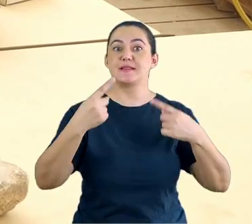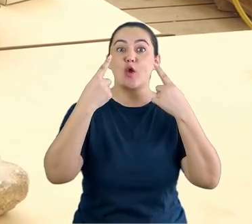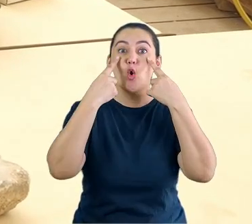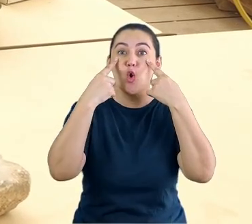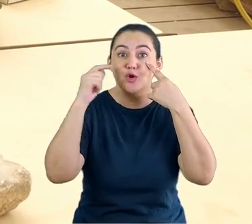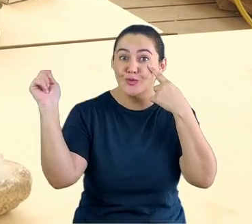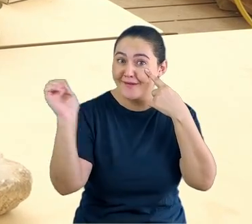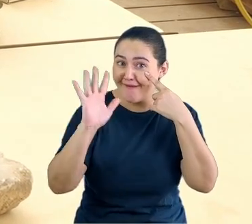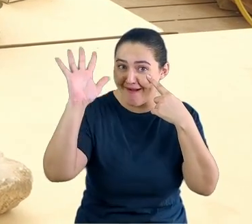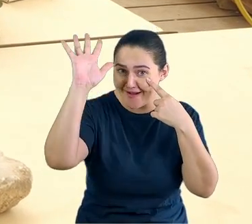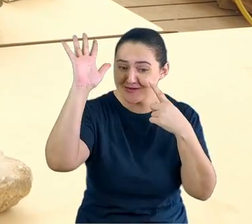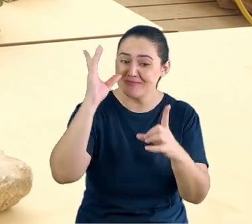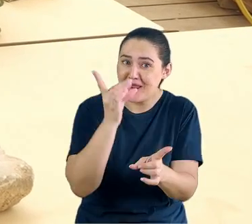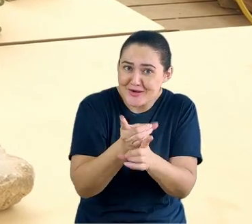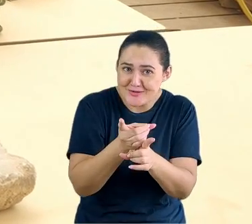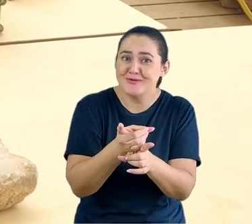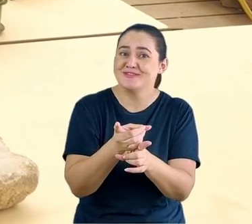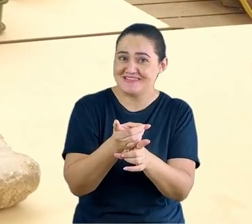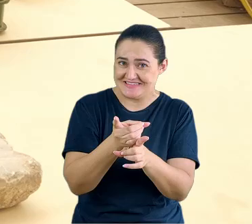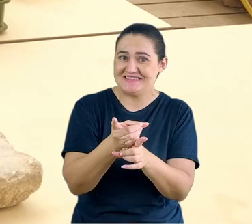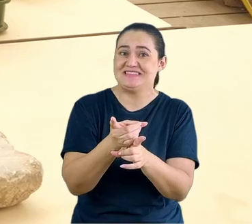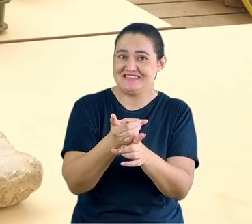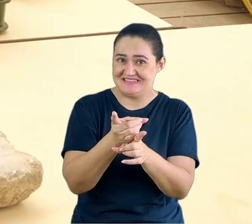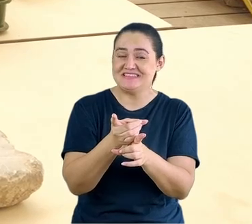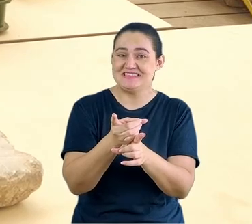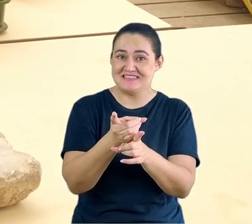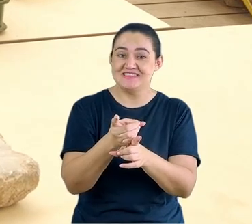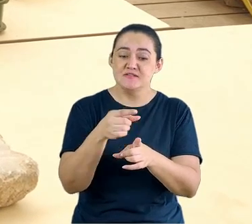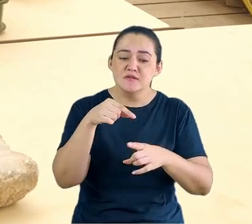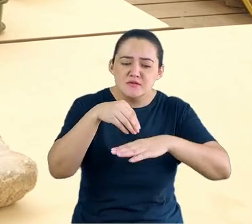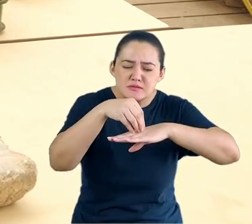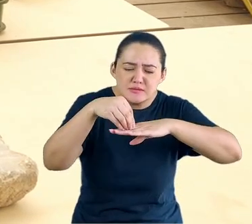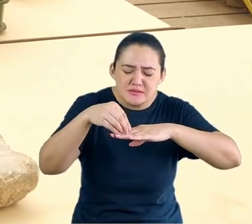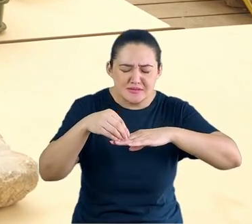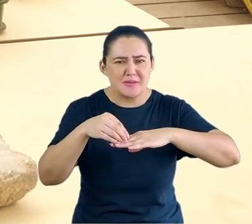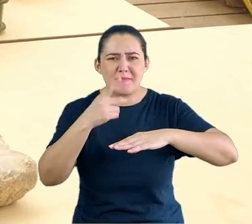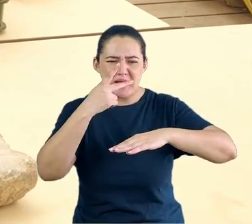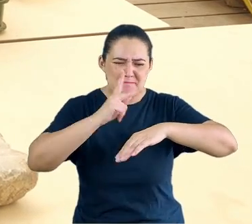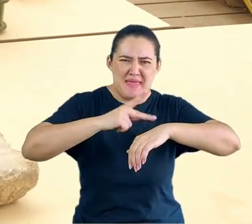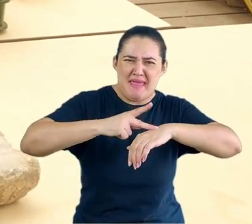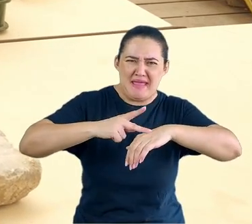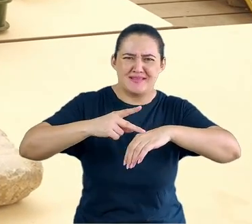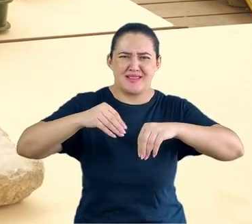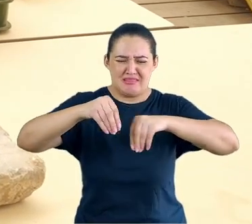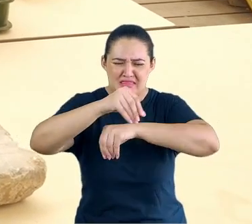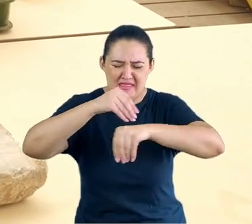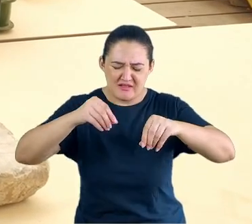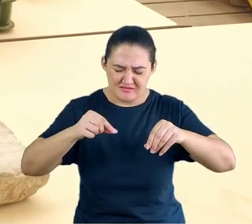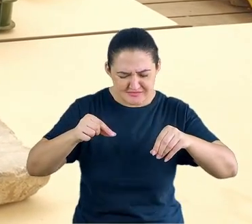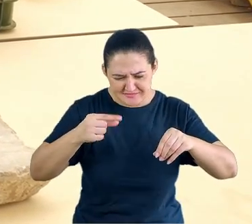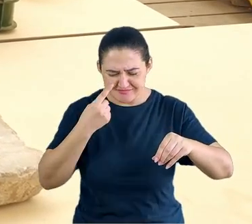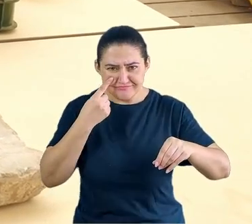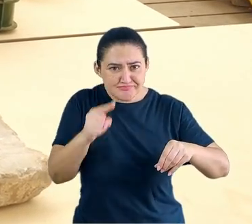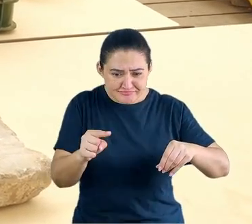realmente um olho de lince para você conseguir verificar no meio da pedra, de todo ali, da terra que vem,